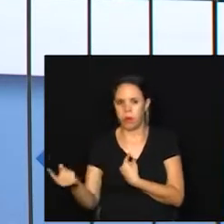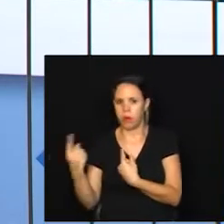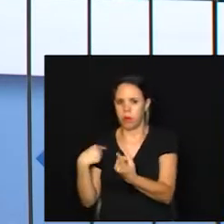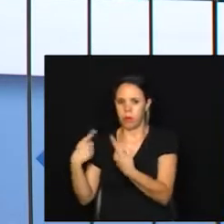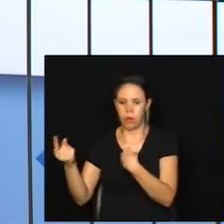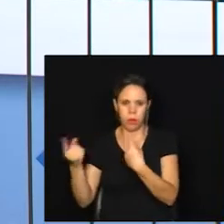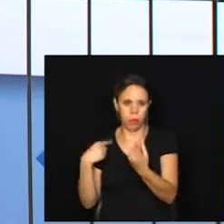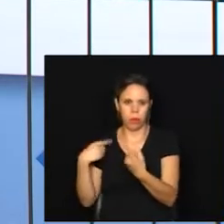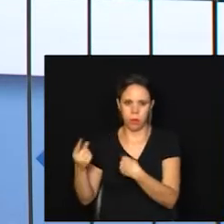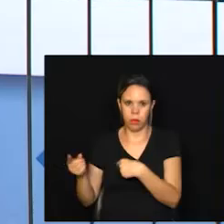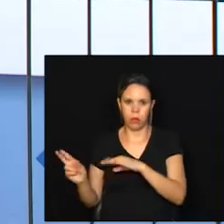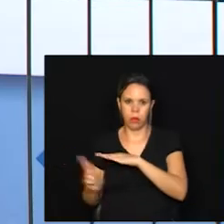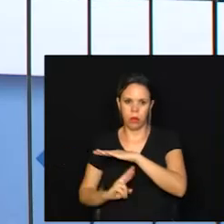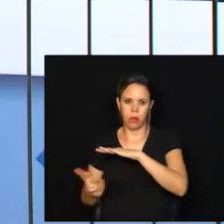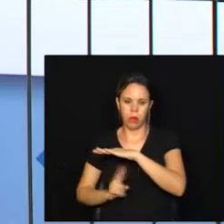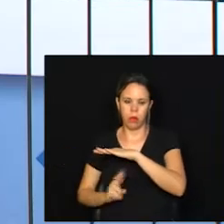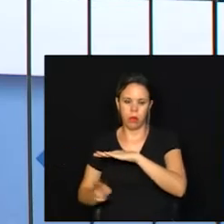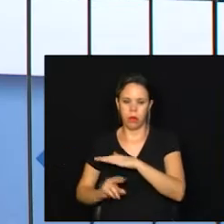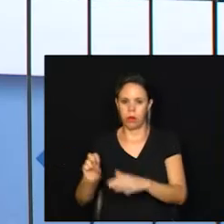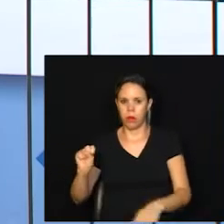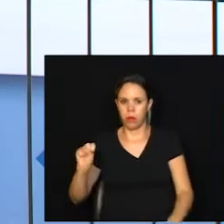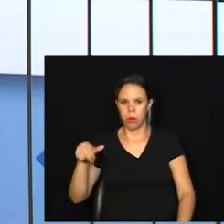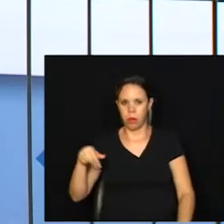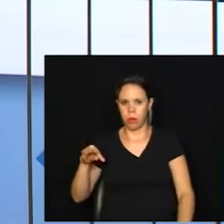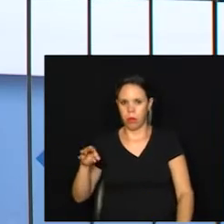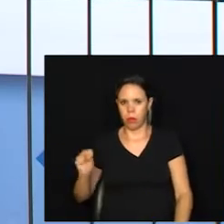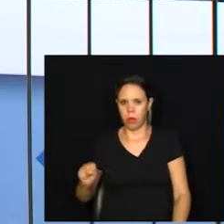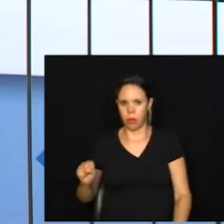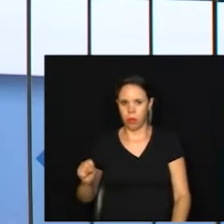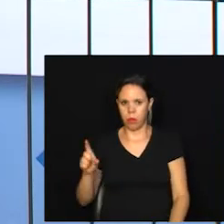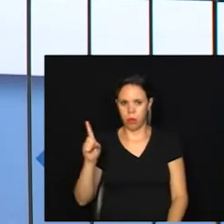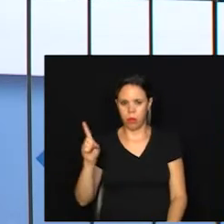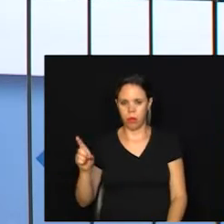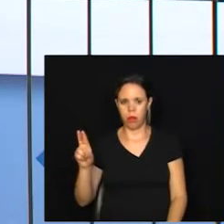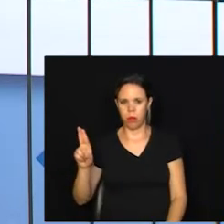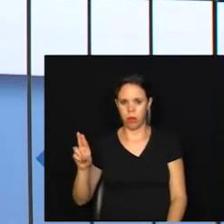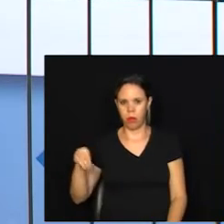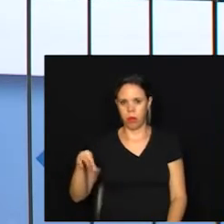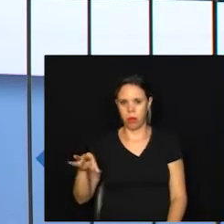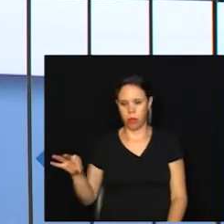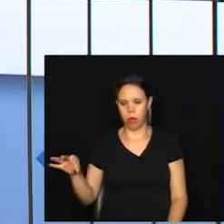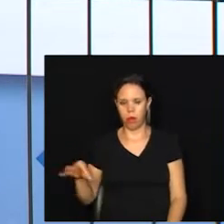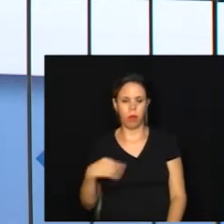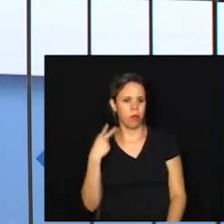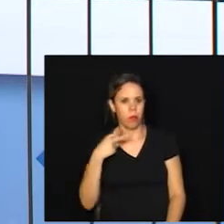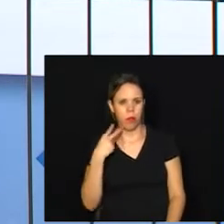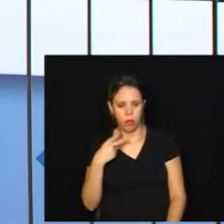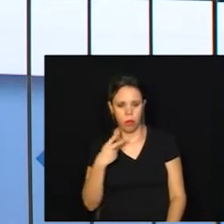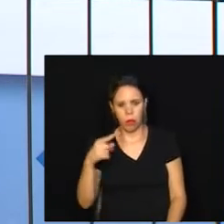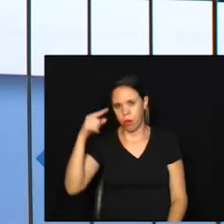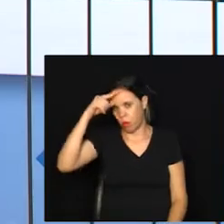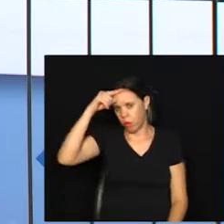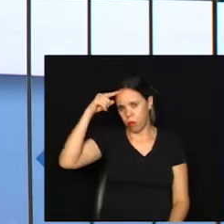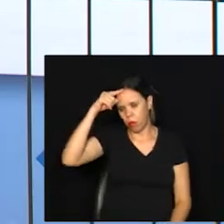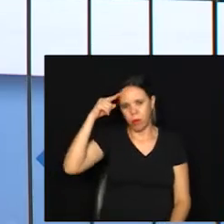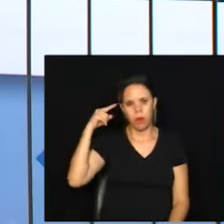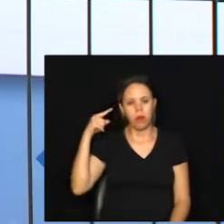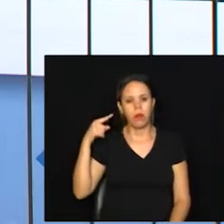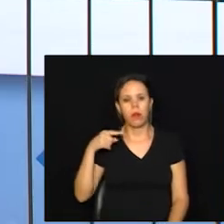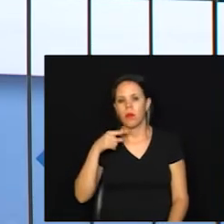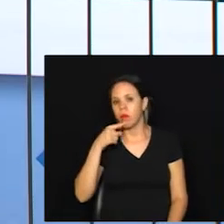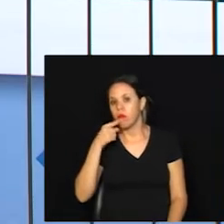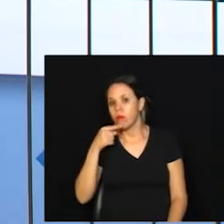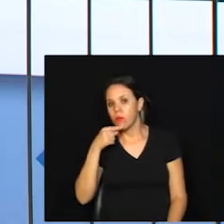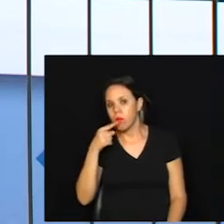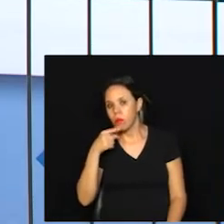marginais na rodovia Santos Dumont. E ela vai ter como integrantes os vereadores Otto Alejandro, Eduardo